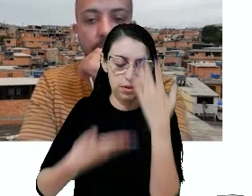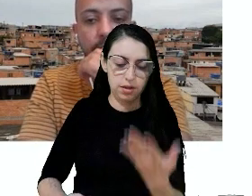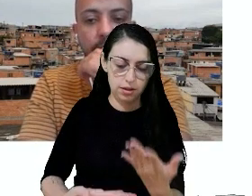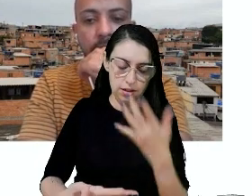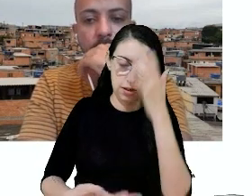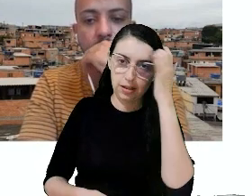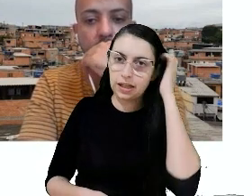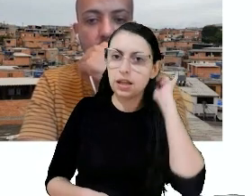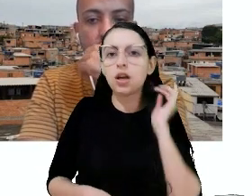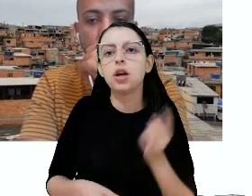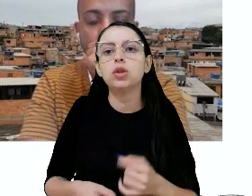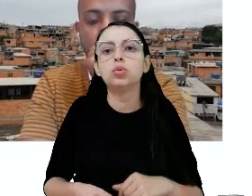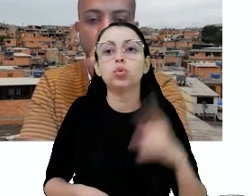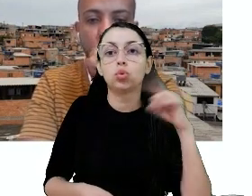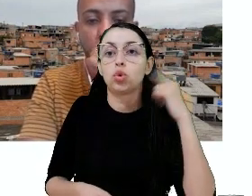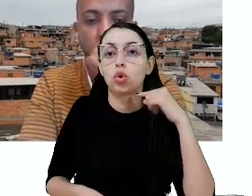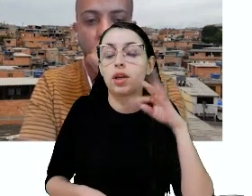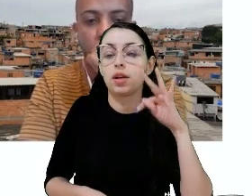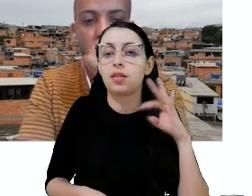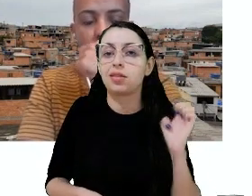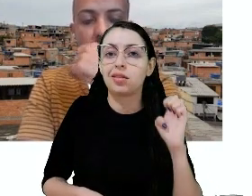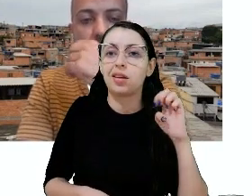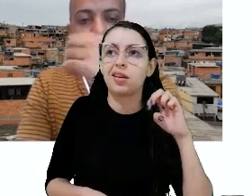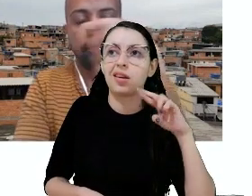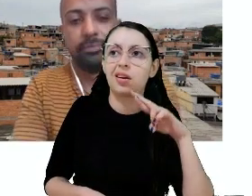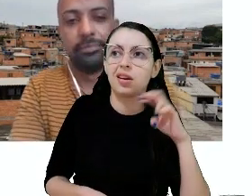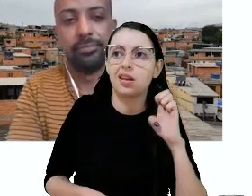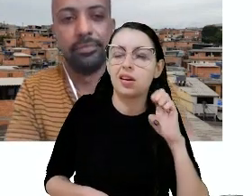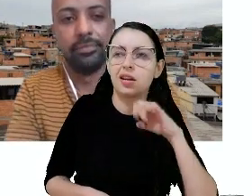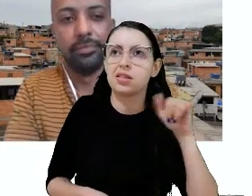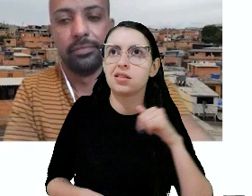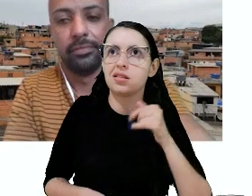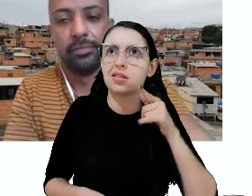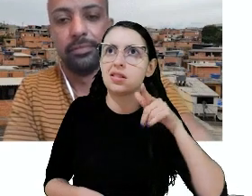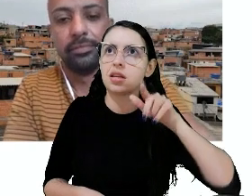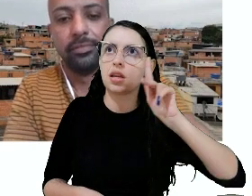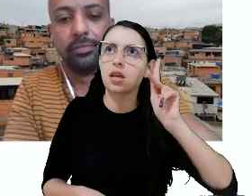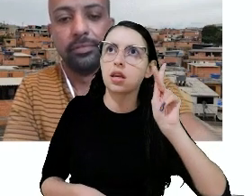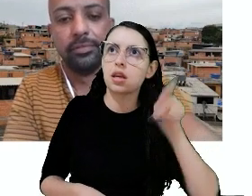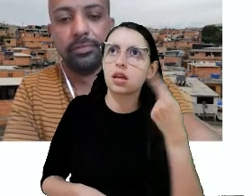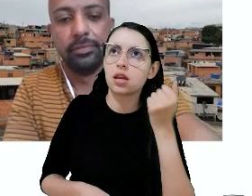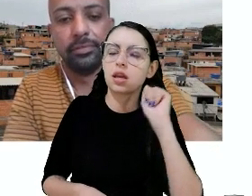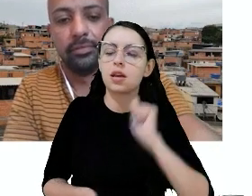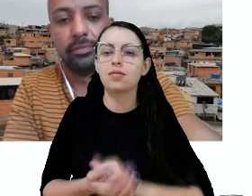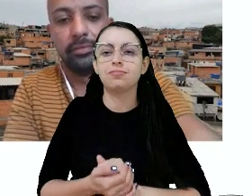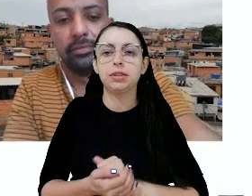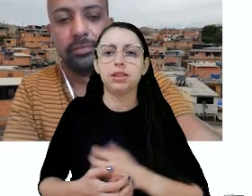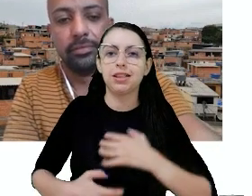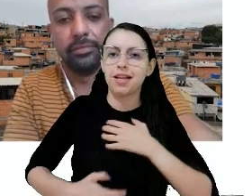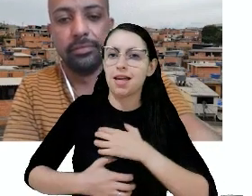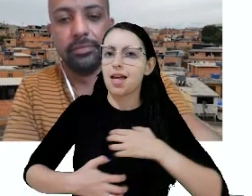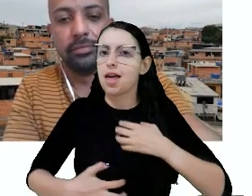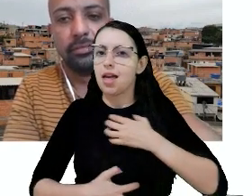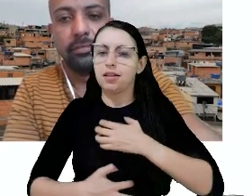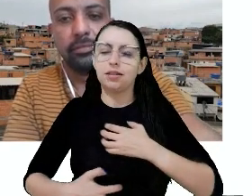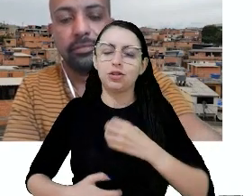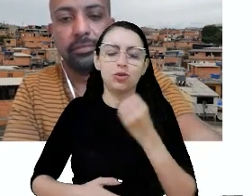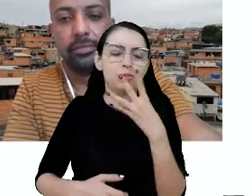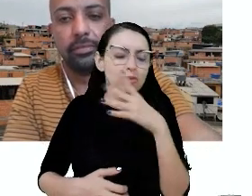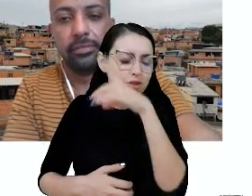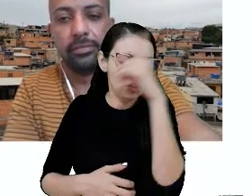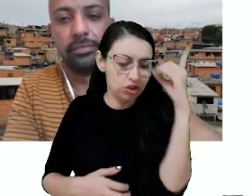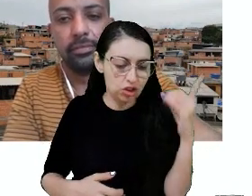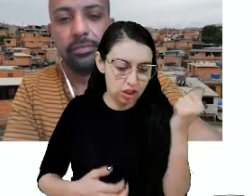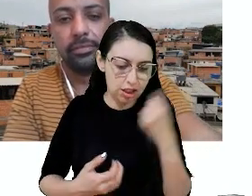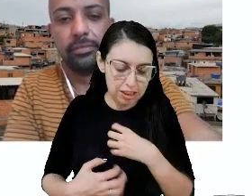Muito obrigada, doutora Terezinha. Bom dia a todas e todos. Eu fiquei muito emocionada ao ver